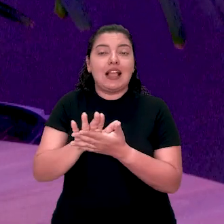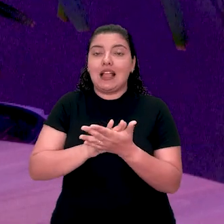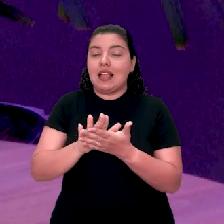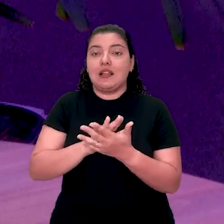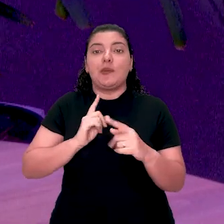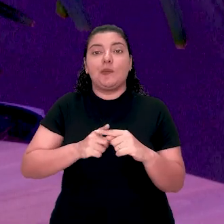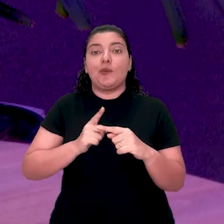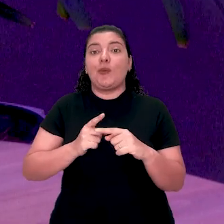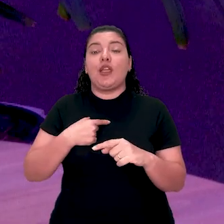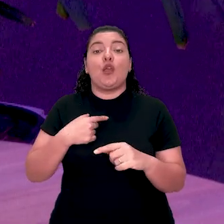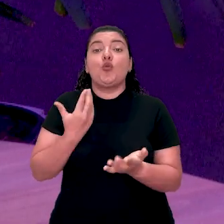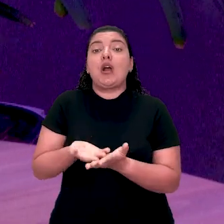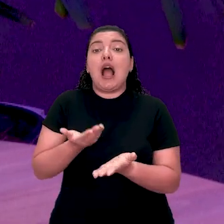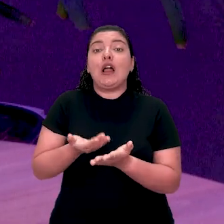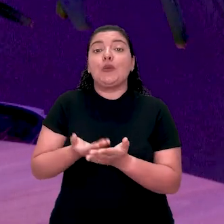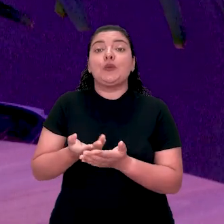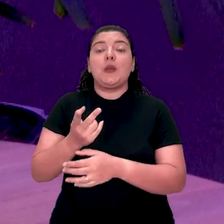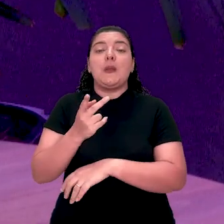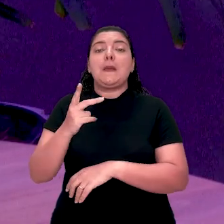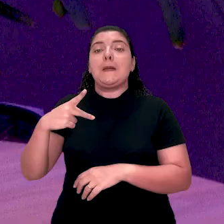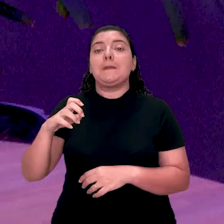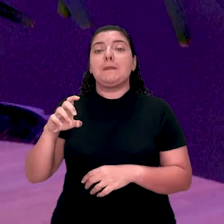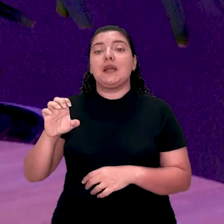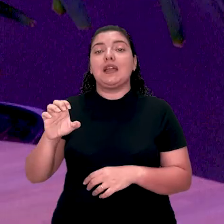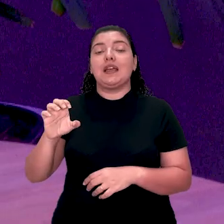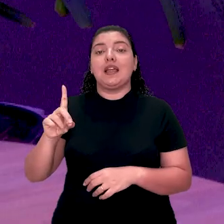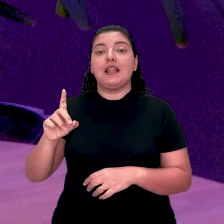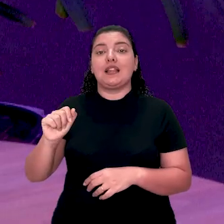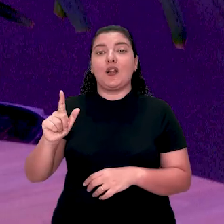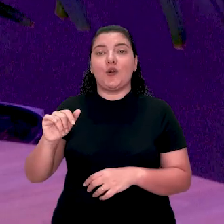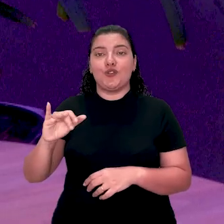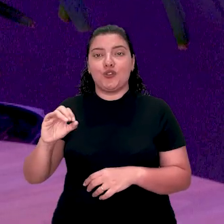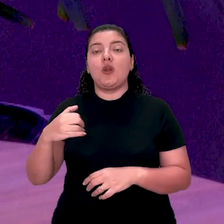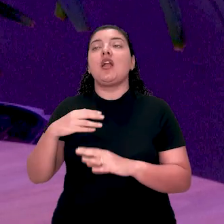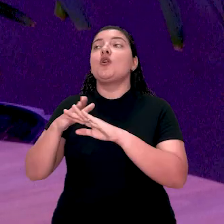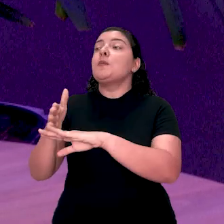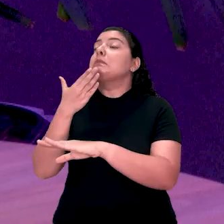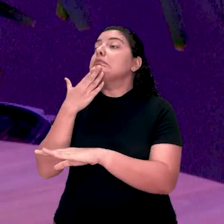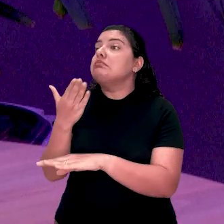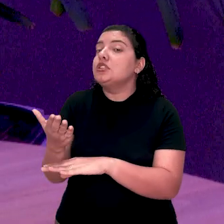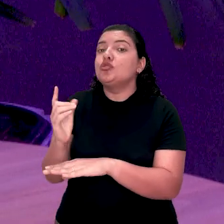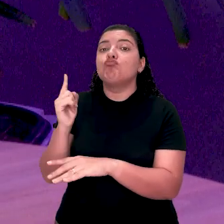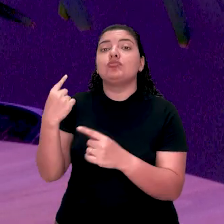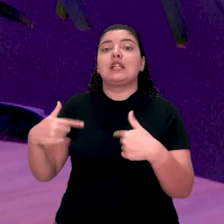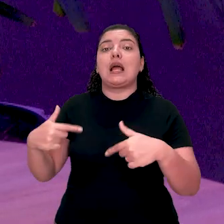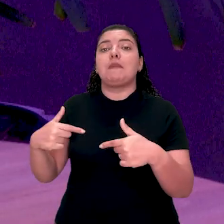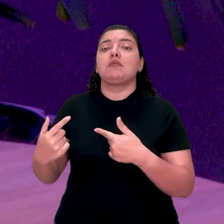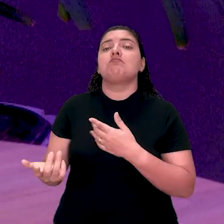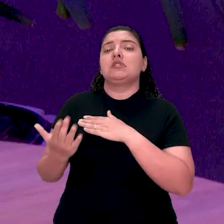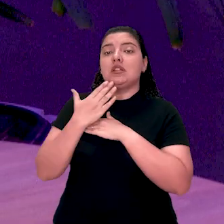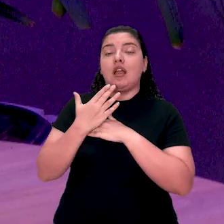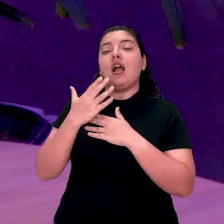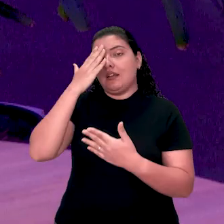porque eu fazia o pedagógico, eu era estudante do normal naquela época. E eu bati na porta dela e pedi um trabalho. Sim.